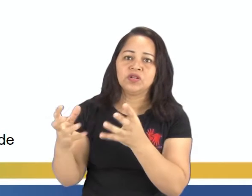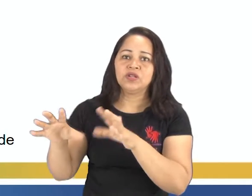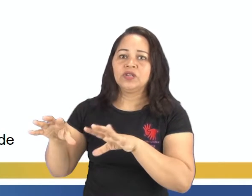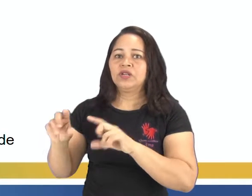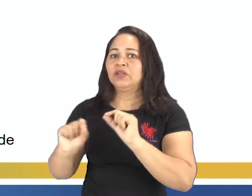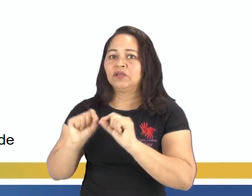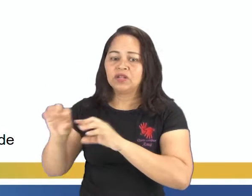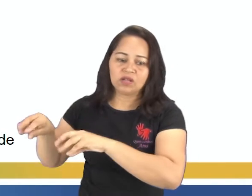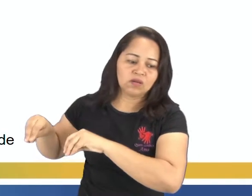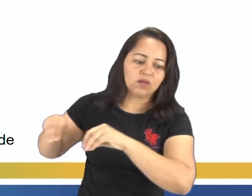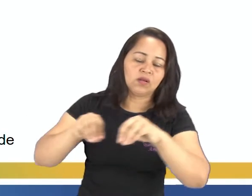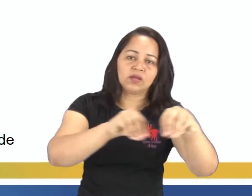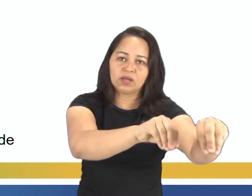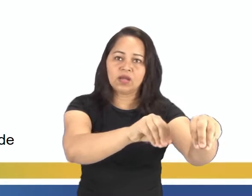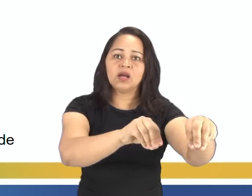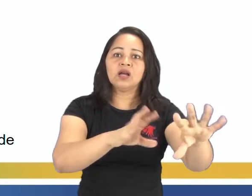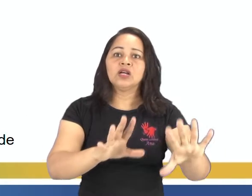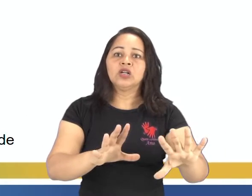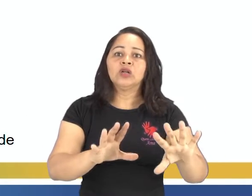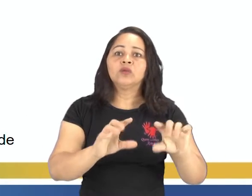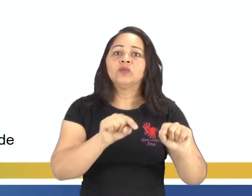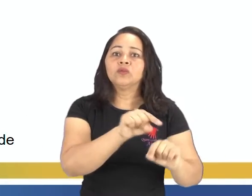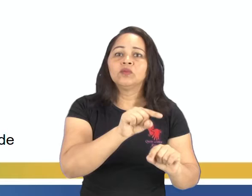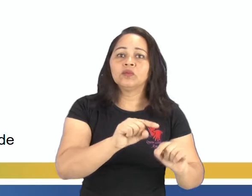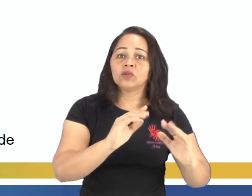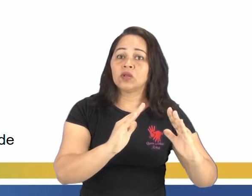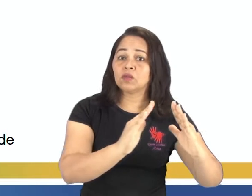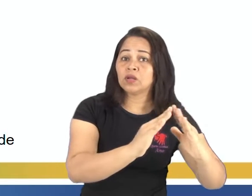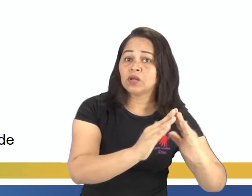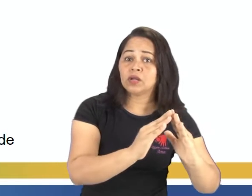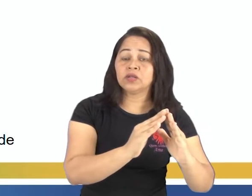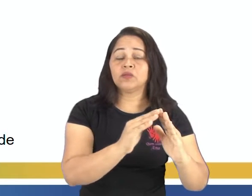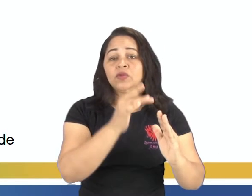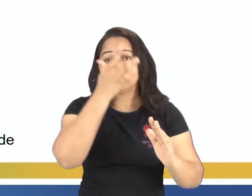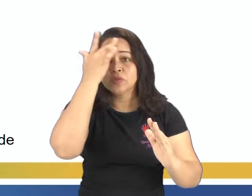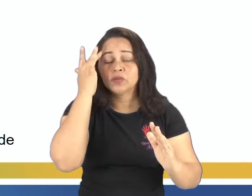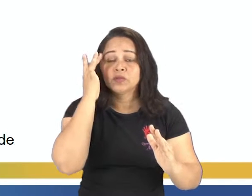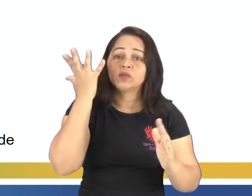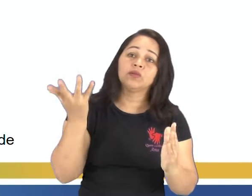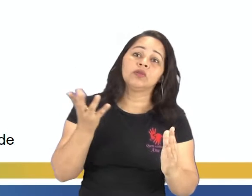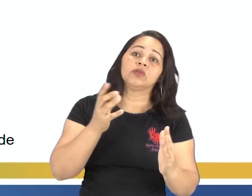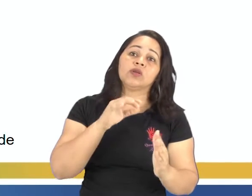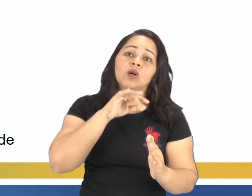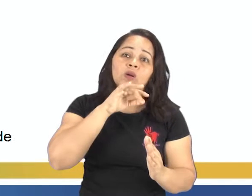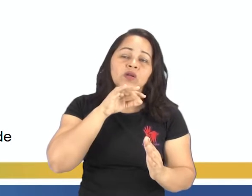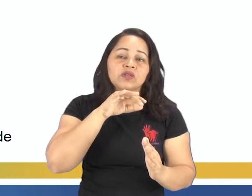asilo fétido, e decide se juntar ao Wei.